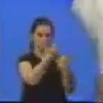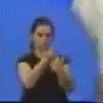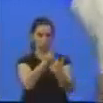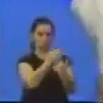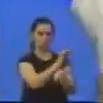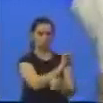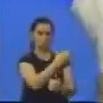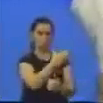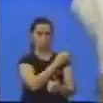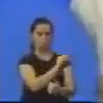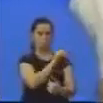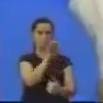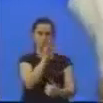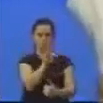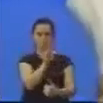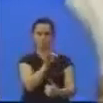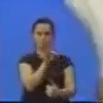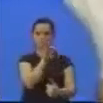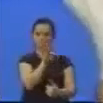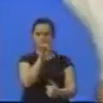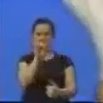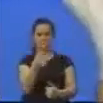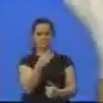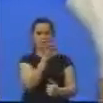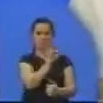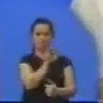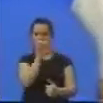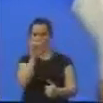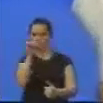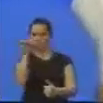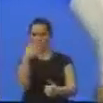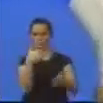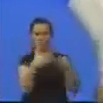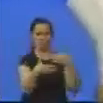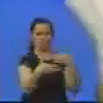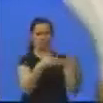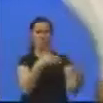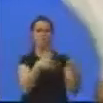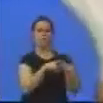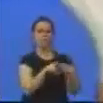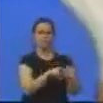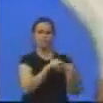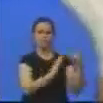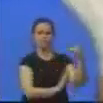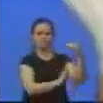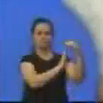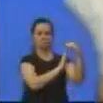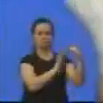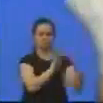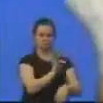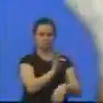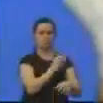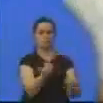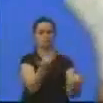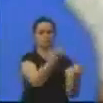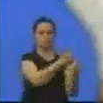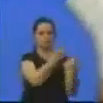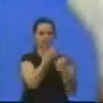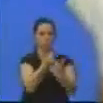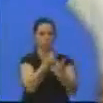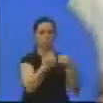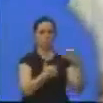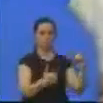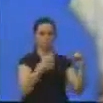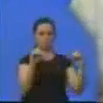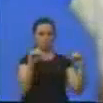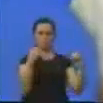não importa que eu calcule f' e f duas linhas. Para calcular o ponto de inflexão, o ponto de máximo e mínimo, em f. Substituí e encontrei os dois pontos, 0,